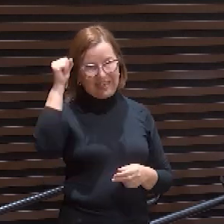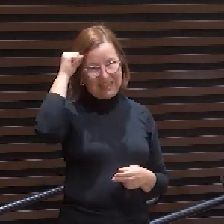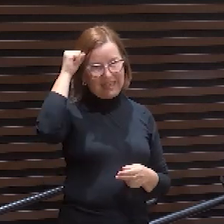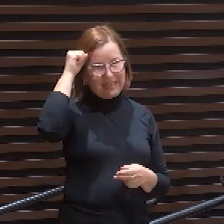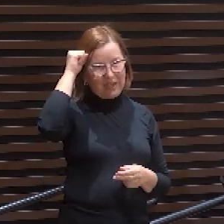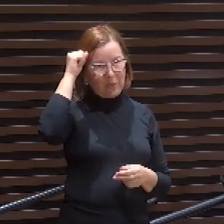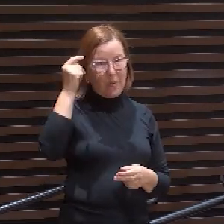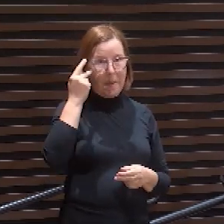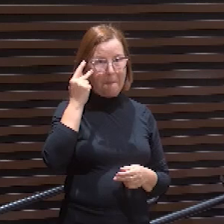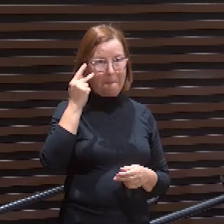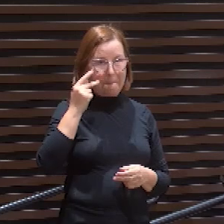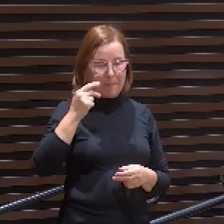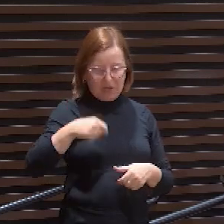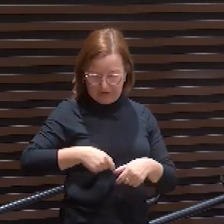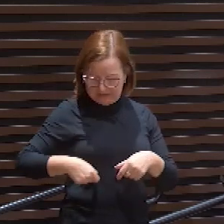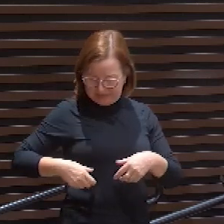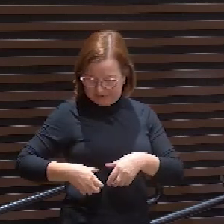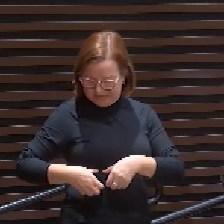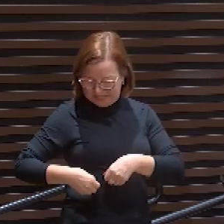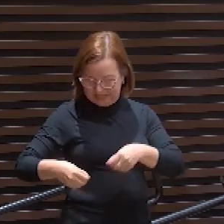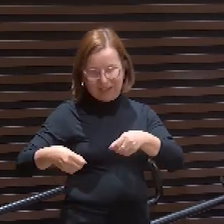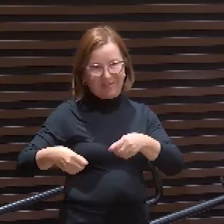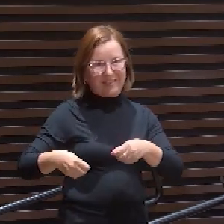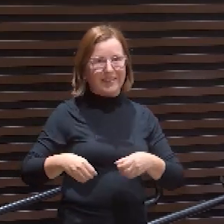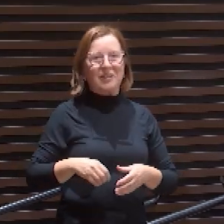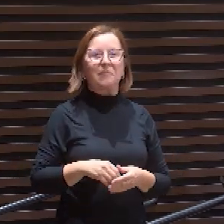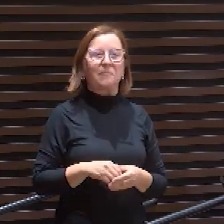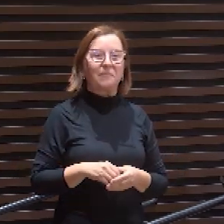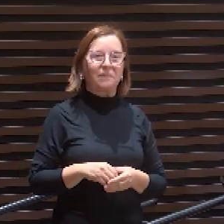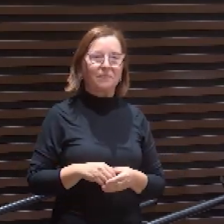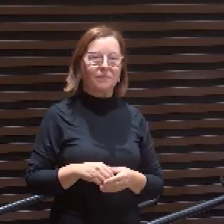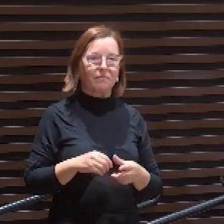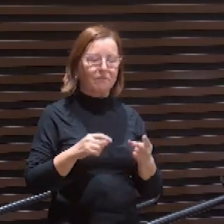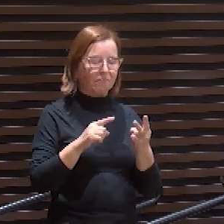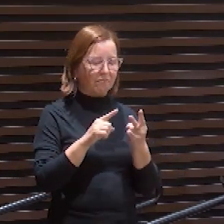para a retirada da costela,